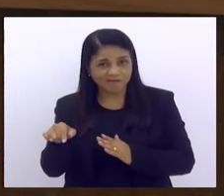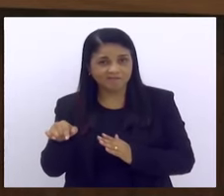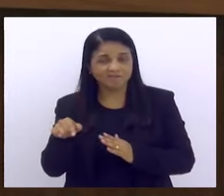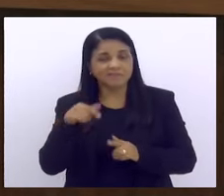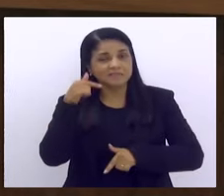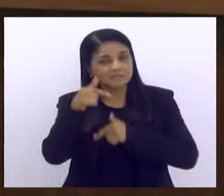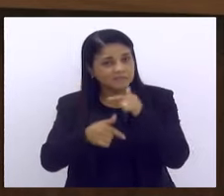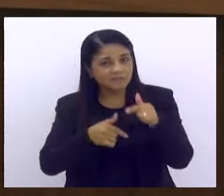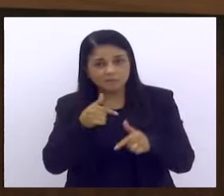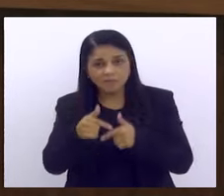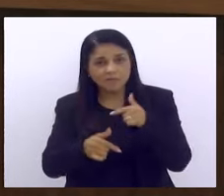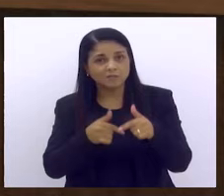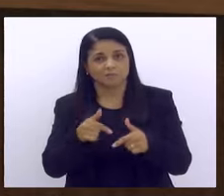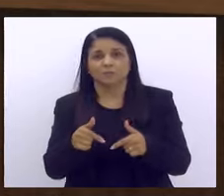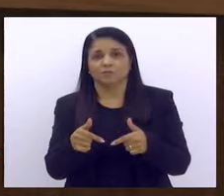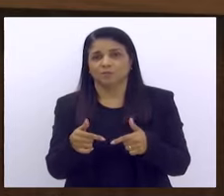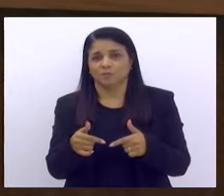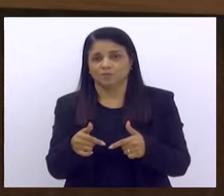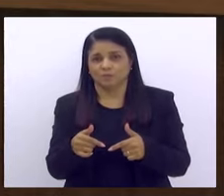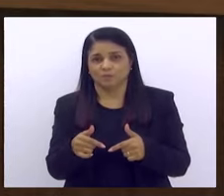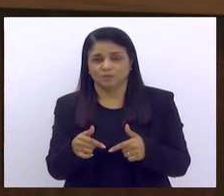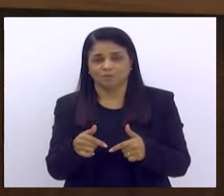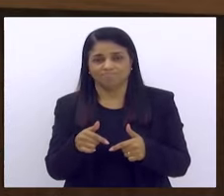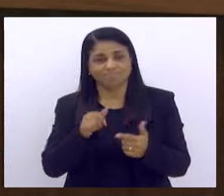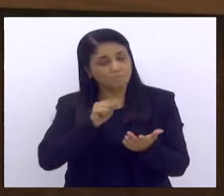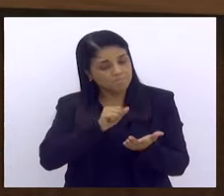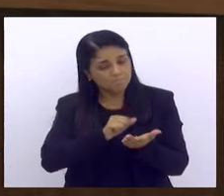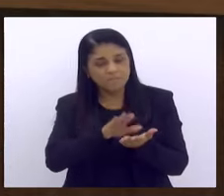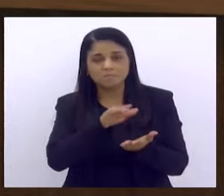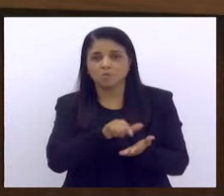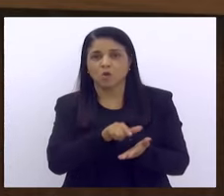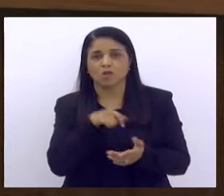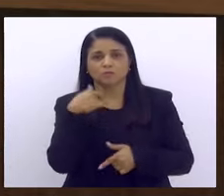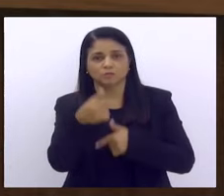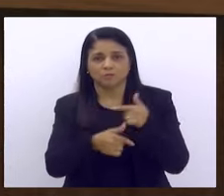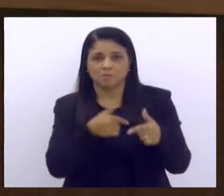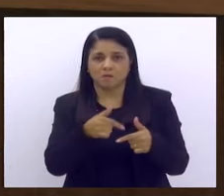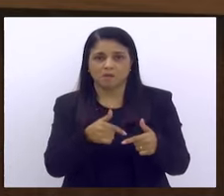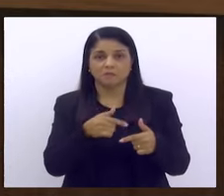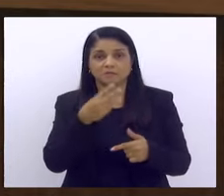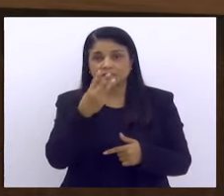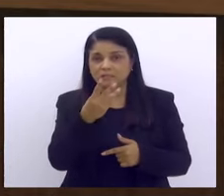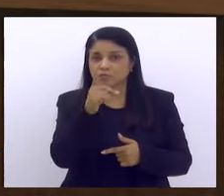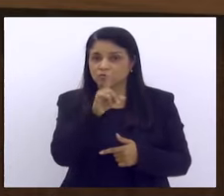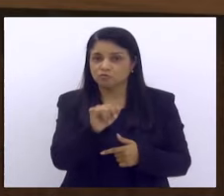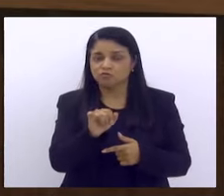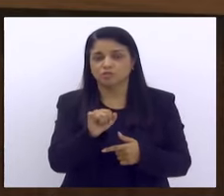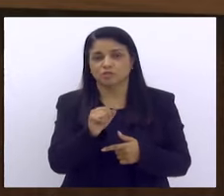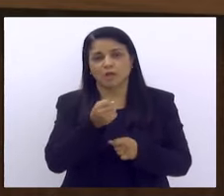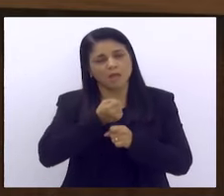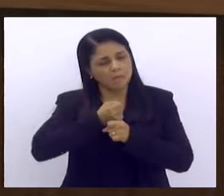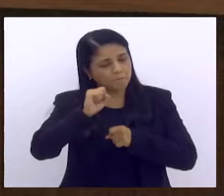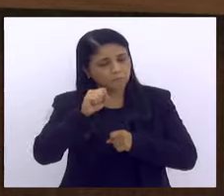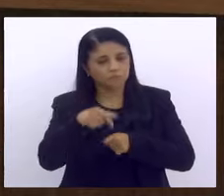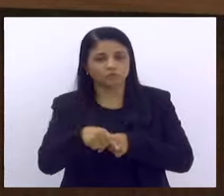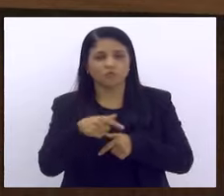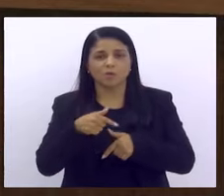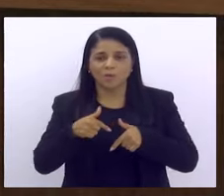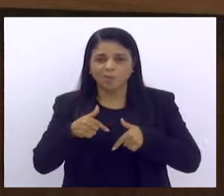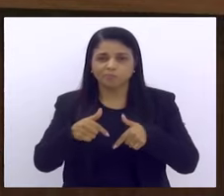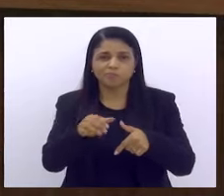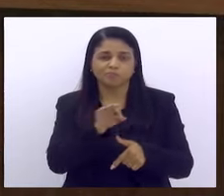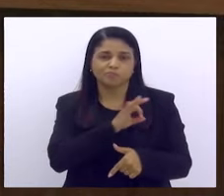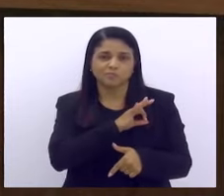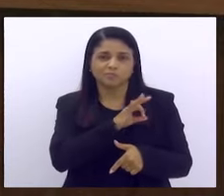senhora presidenta. Então, aqui para deixar não só o meu repúdio pelo terceiro dia consecutivo de operação policial, que